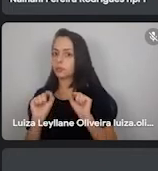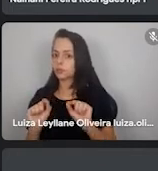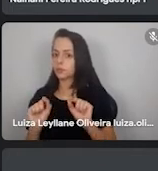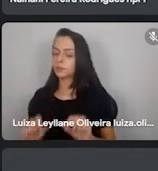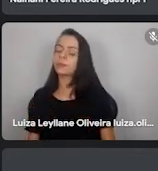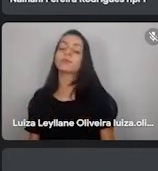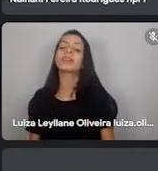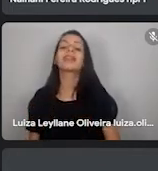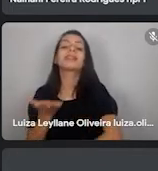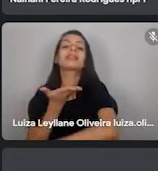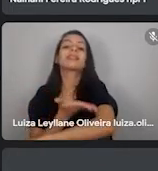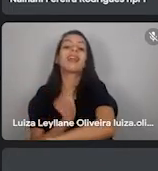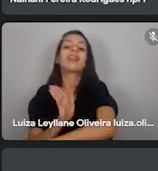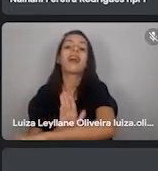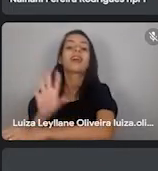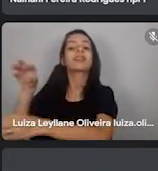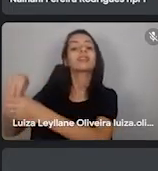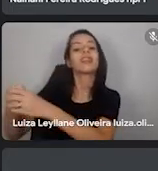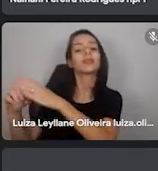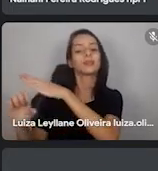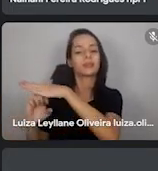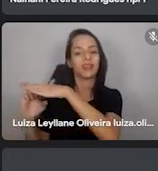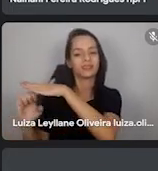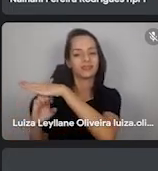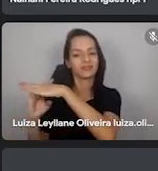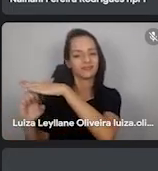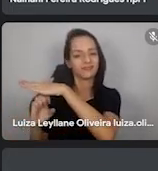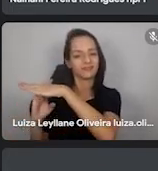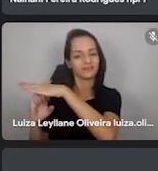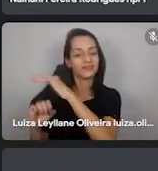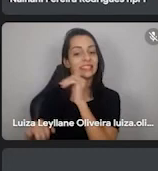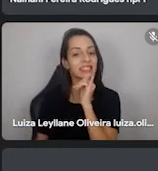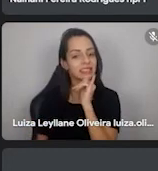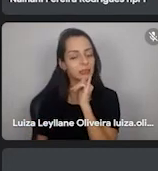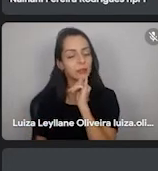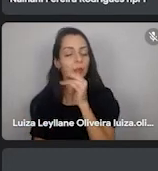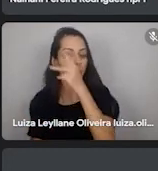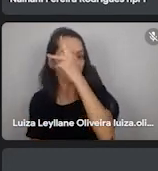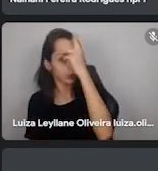no mínimo para você trabalhar